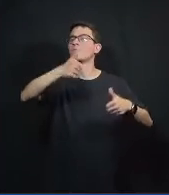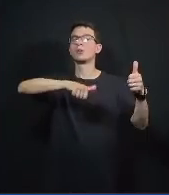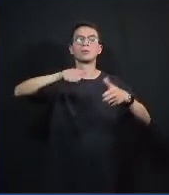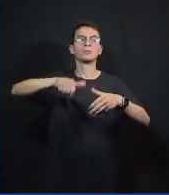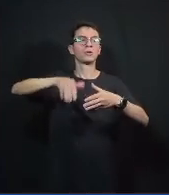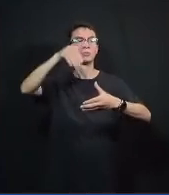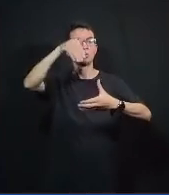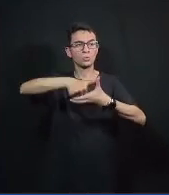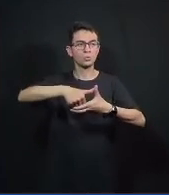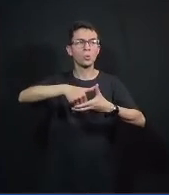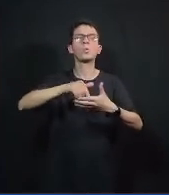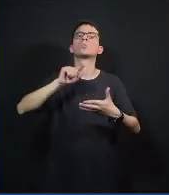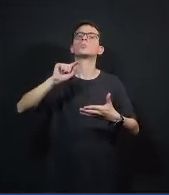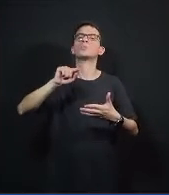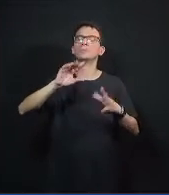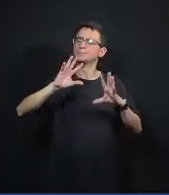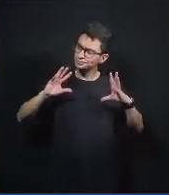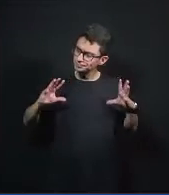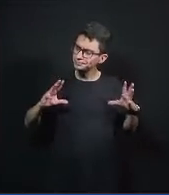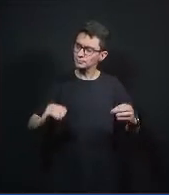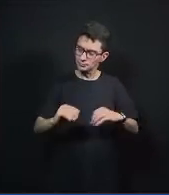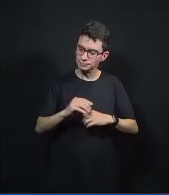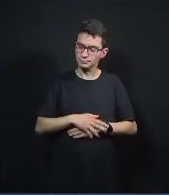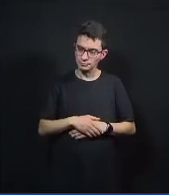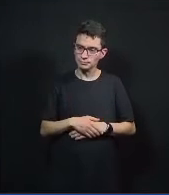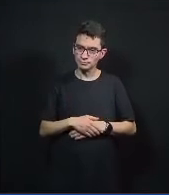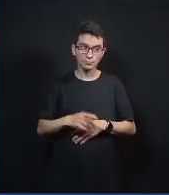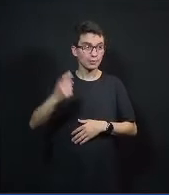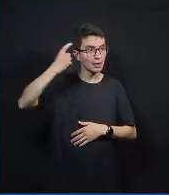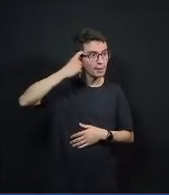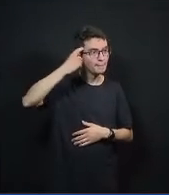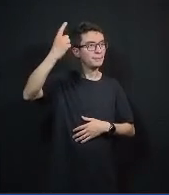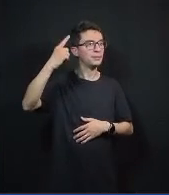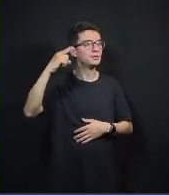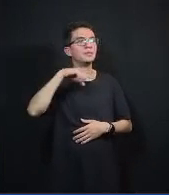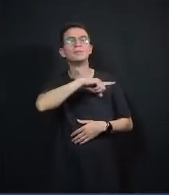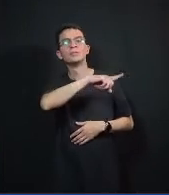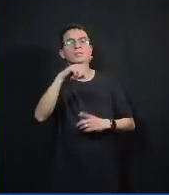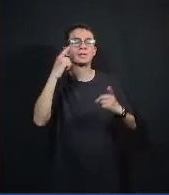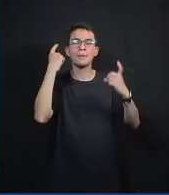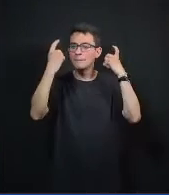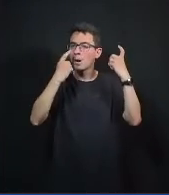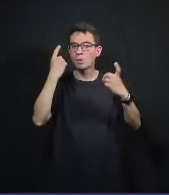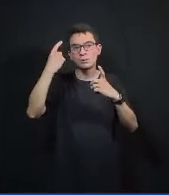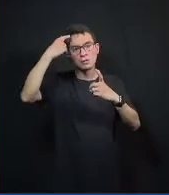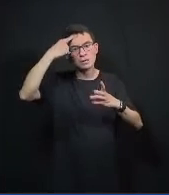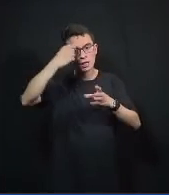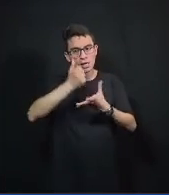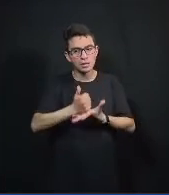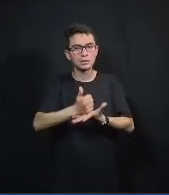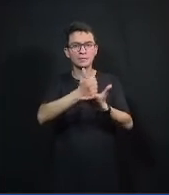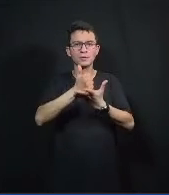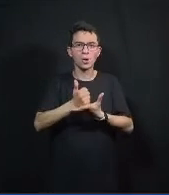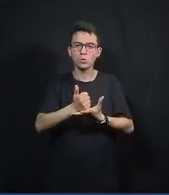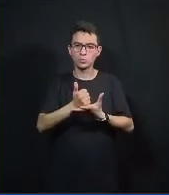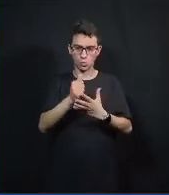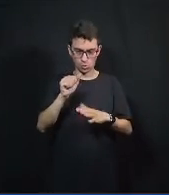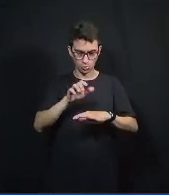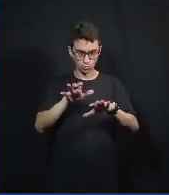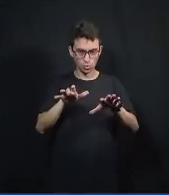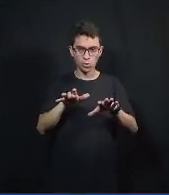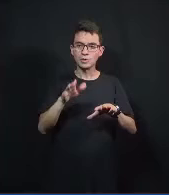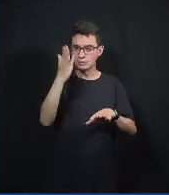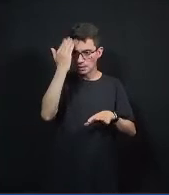sessão eleitoral. Até então, a nossa preocupação consistia em transportar com segurança as urnas eletrônicas, os materiais de